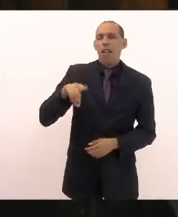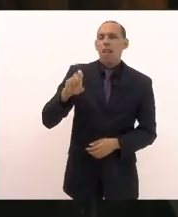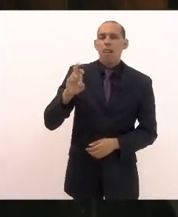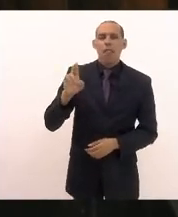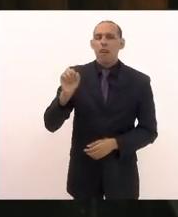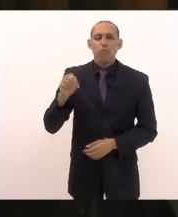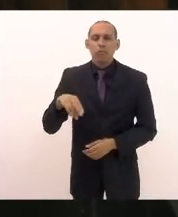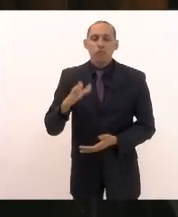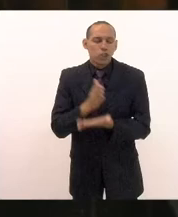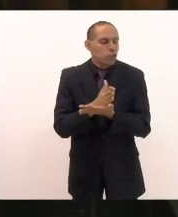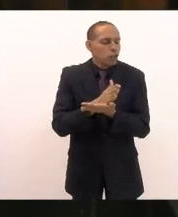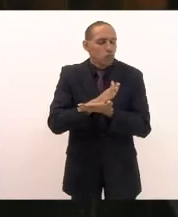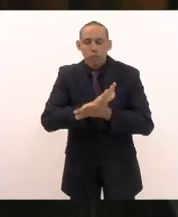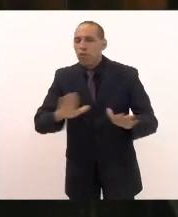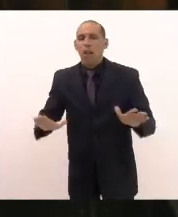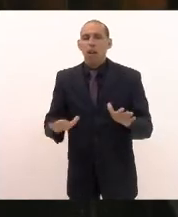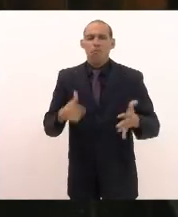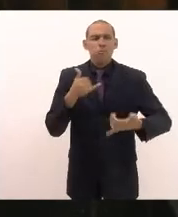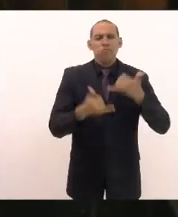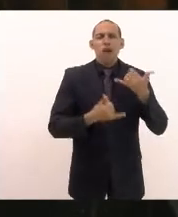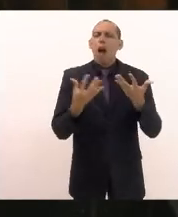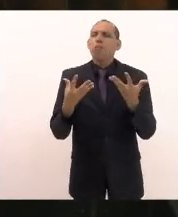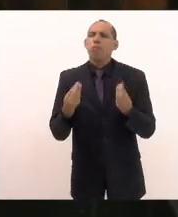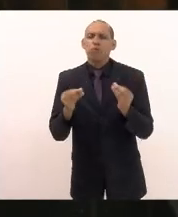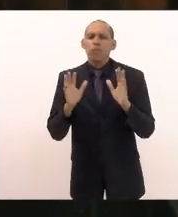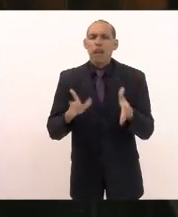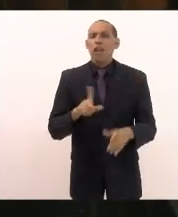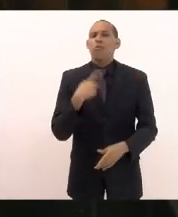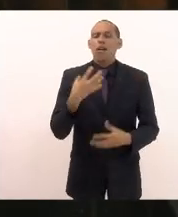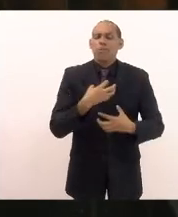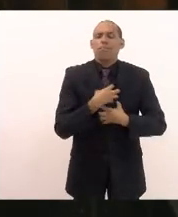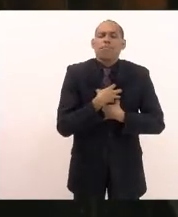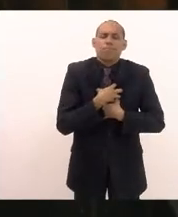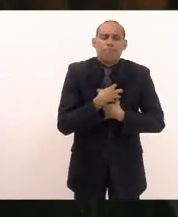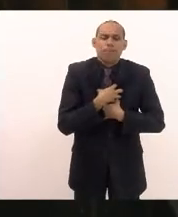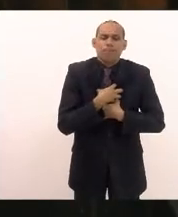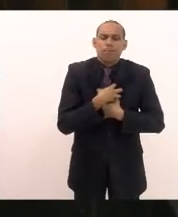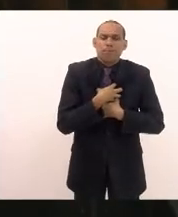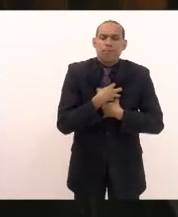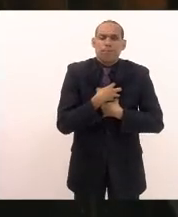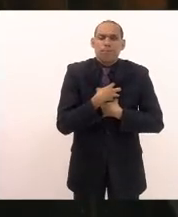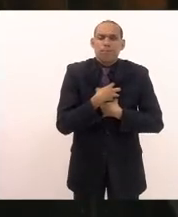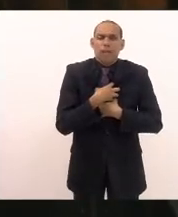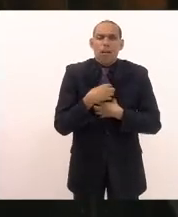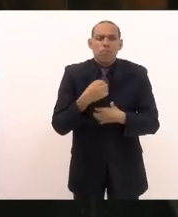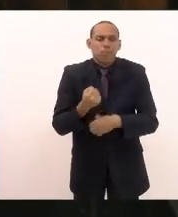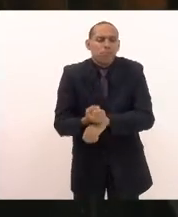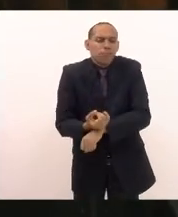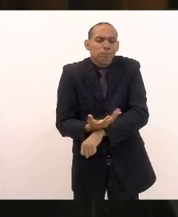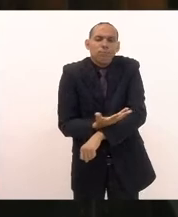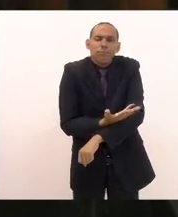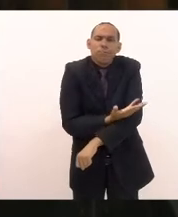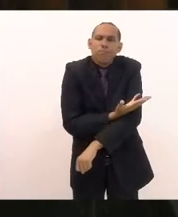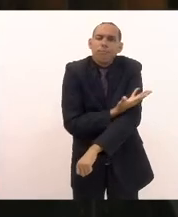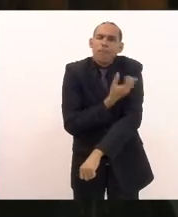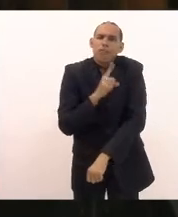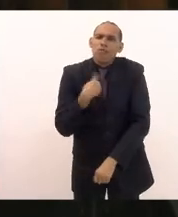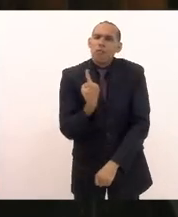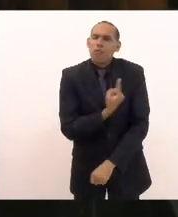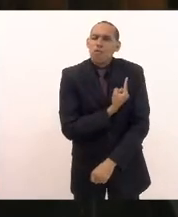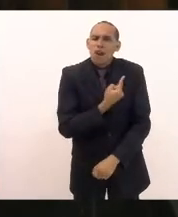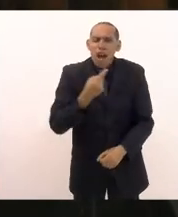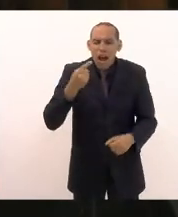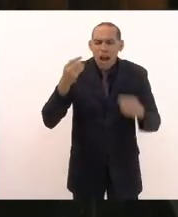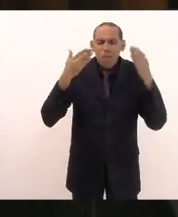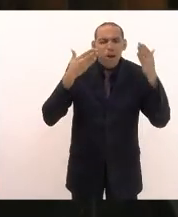Basta. Já brincaram demais com nossos sentimentos. Já brincaram demais com o nosso lado